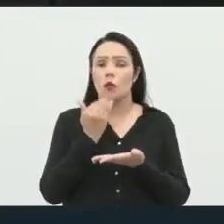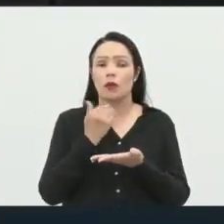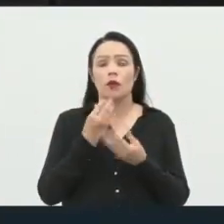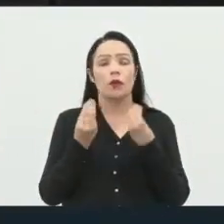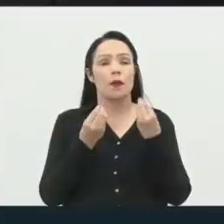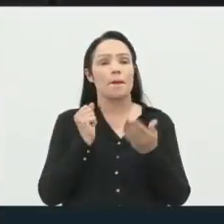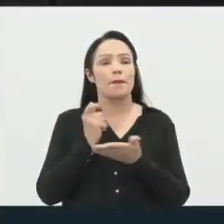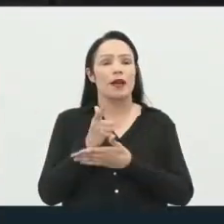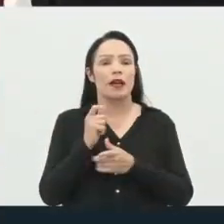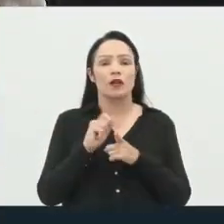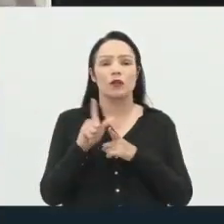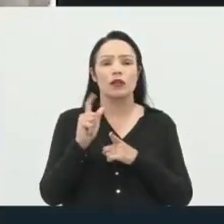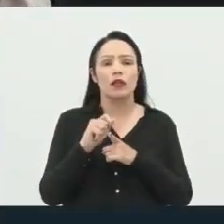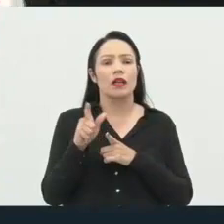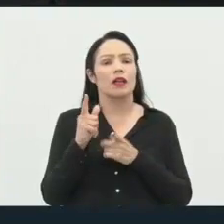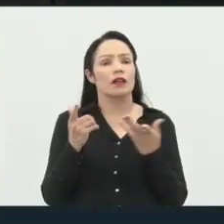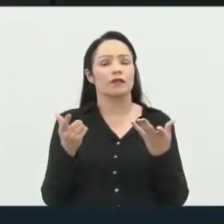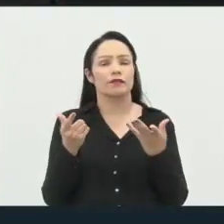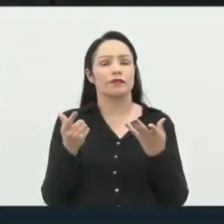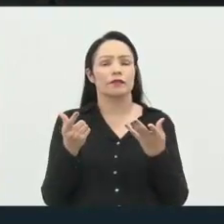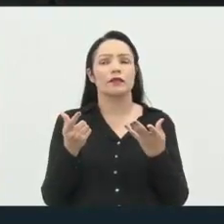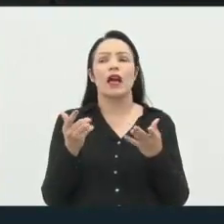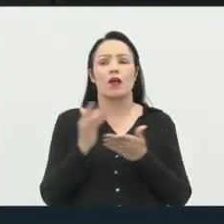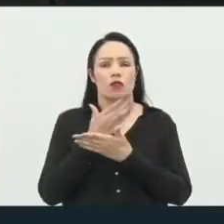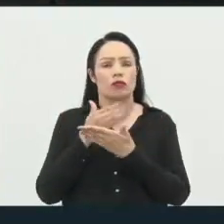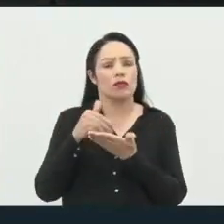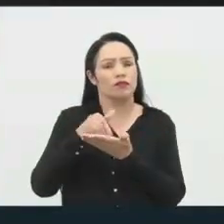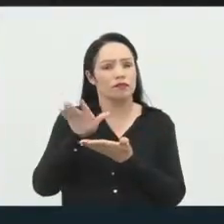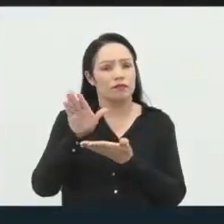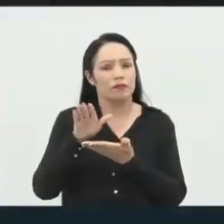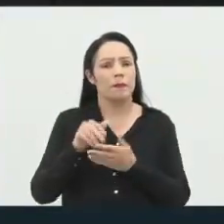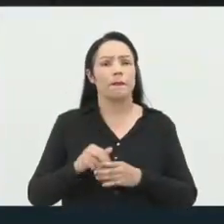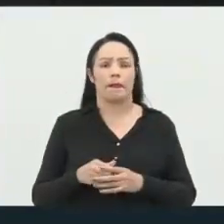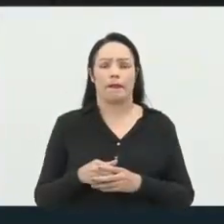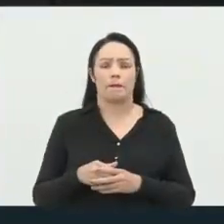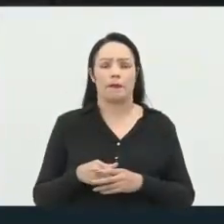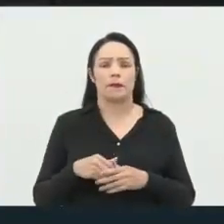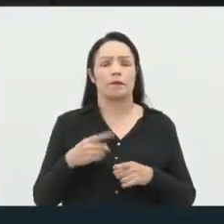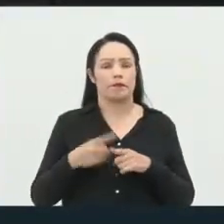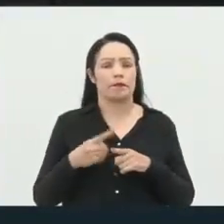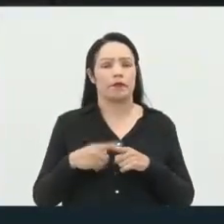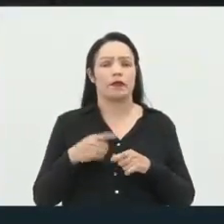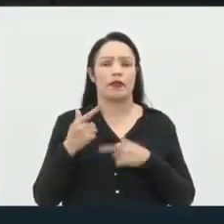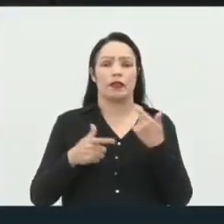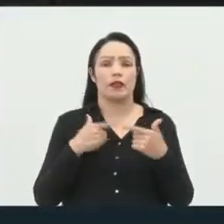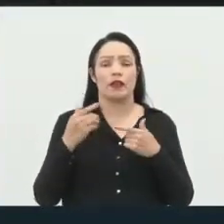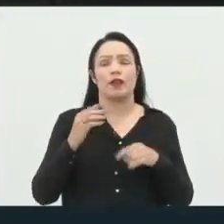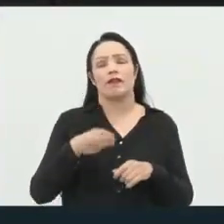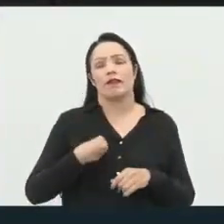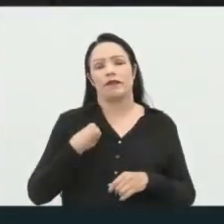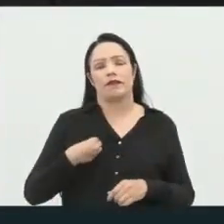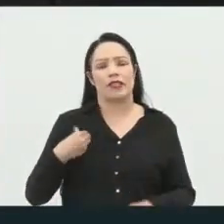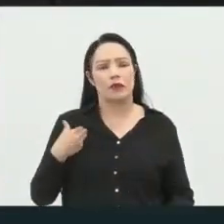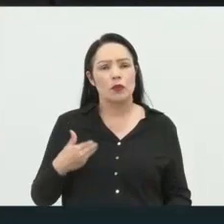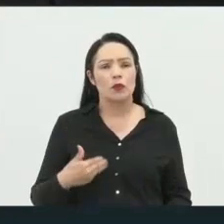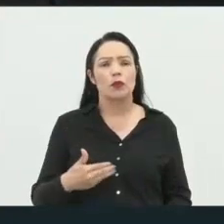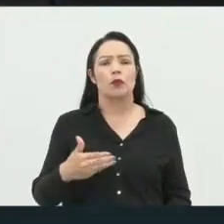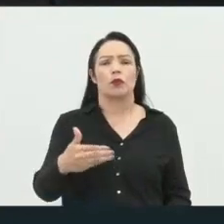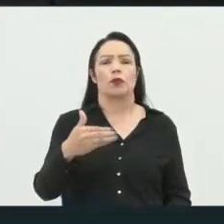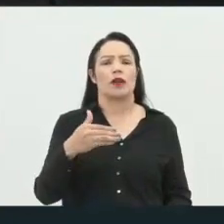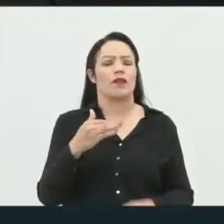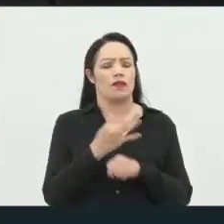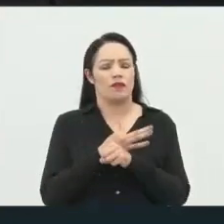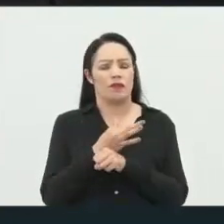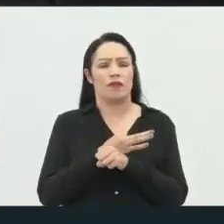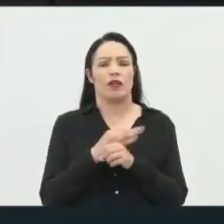aluguel profissionais de saúde que foram despejado porque trabalharam a vida toda pano sem férias duas férias três